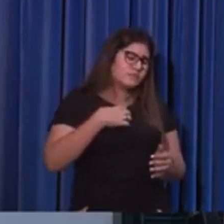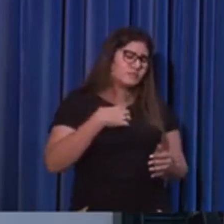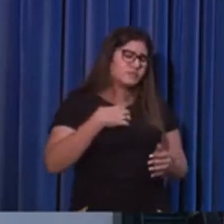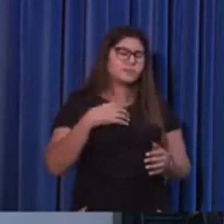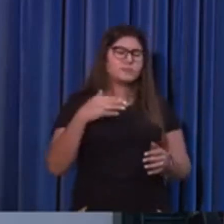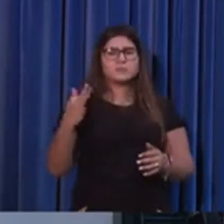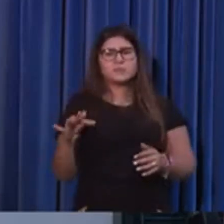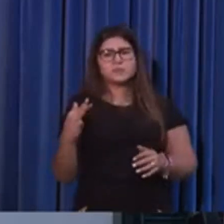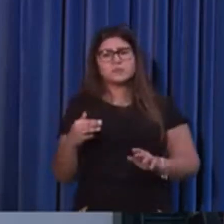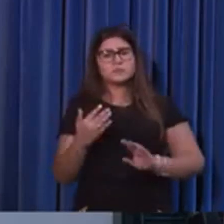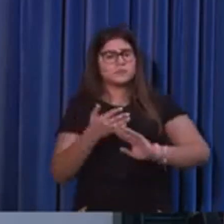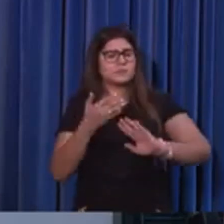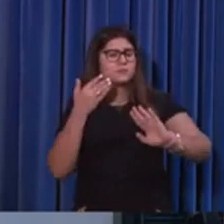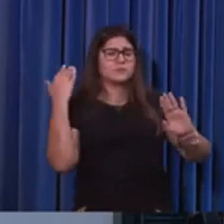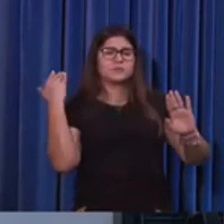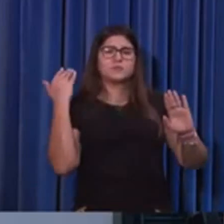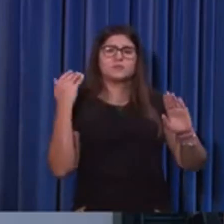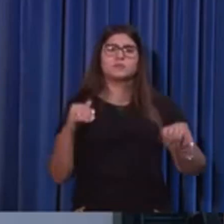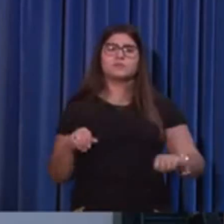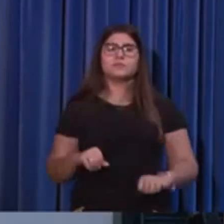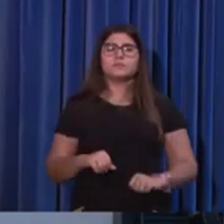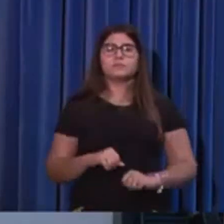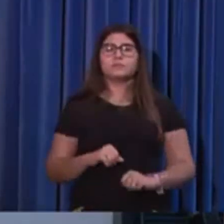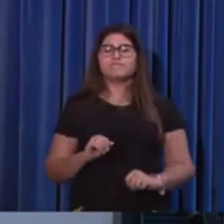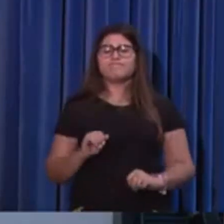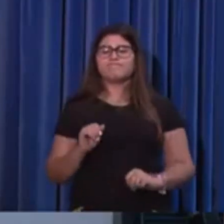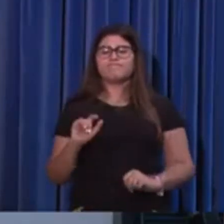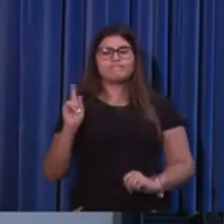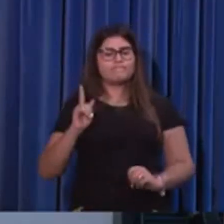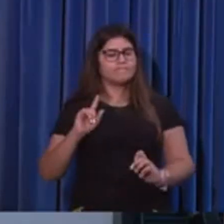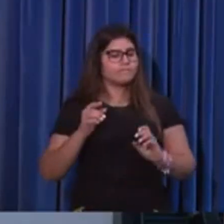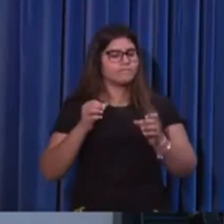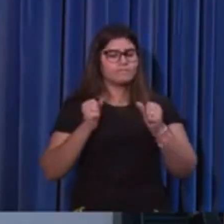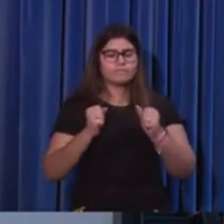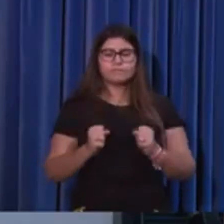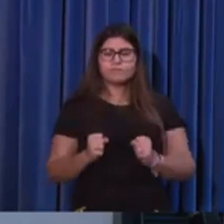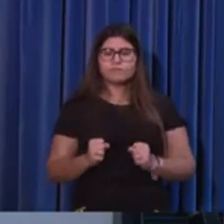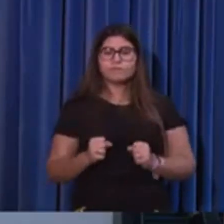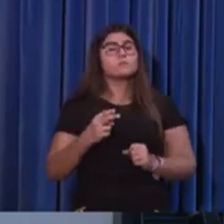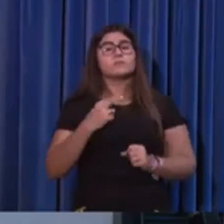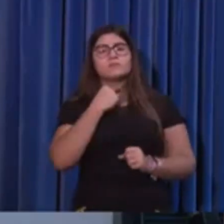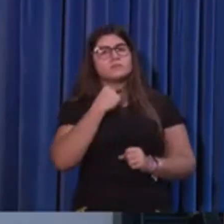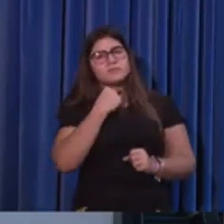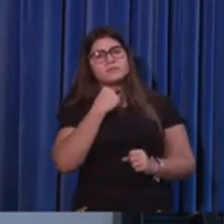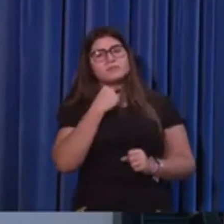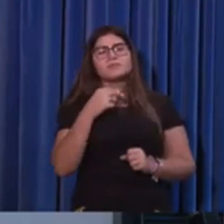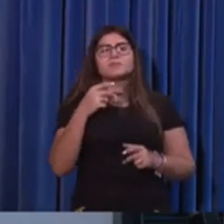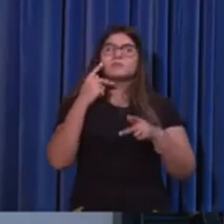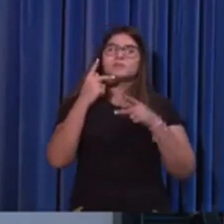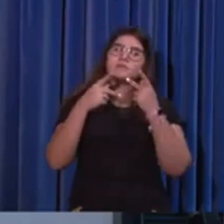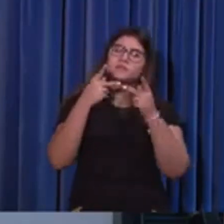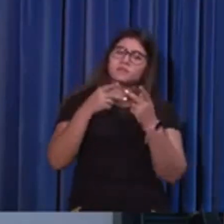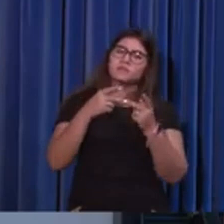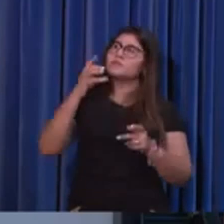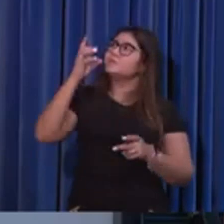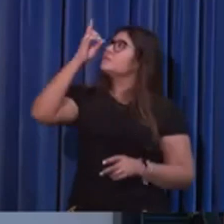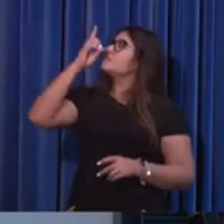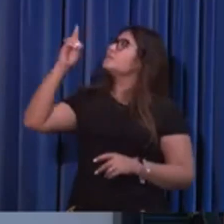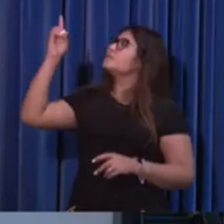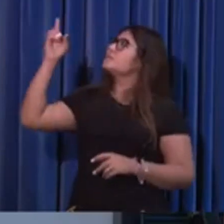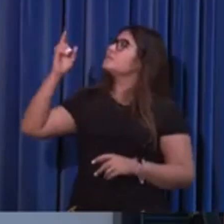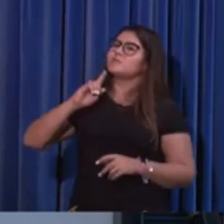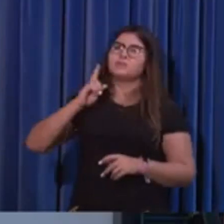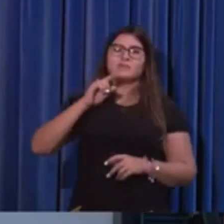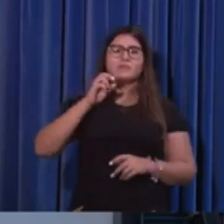de maneira nenhuma nós podemos dizer que Deus deixou de ter os seus olhos sobre